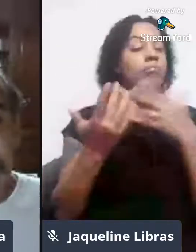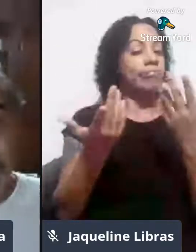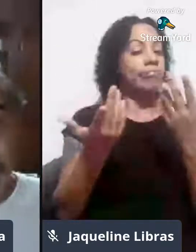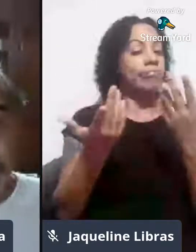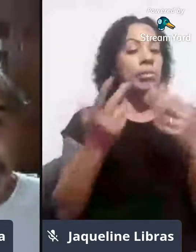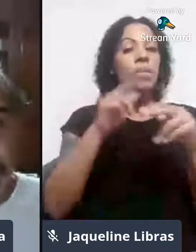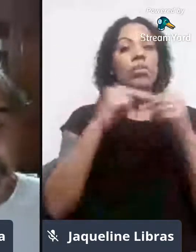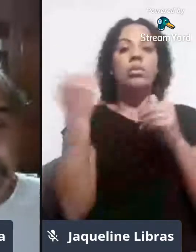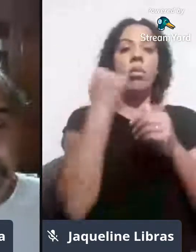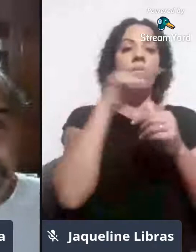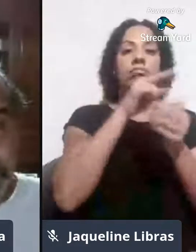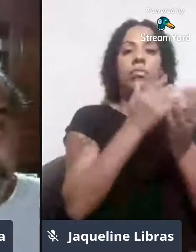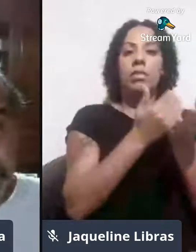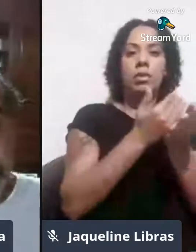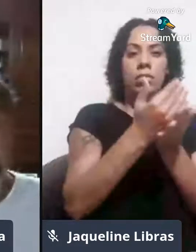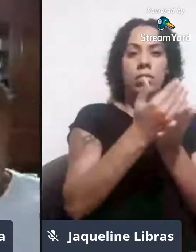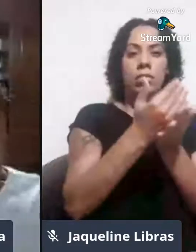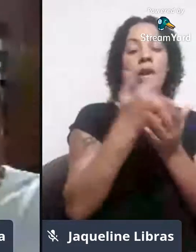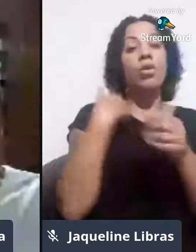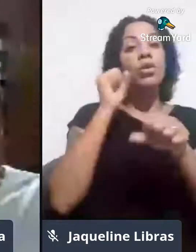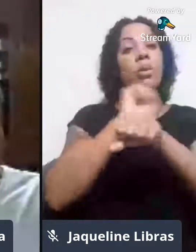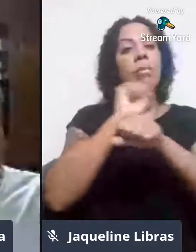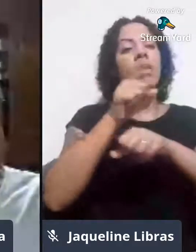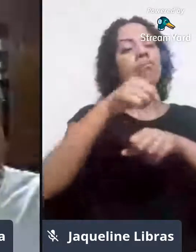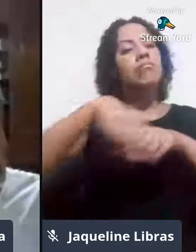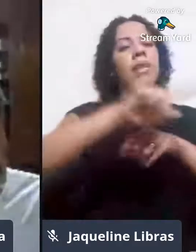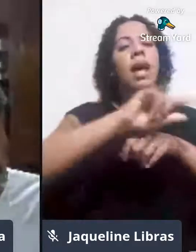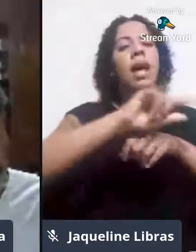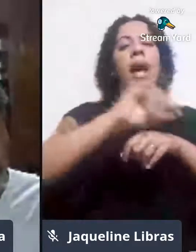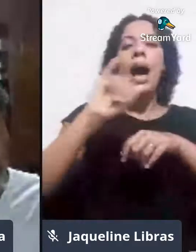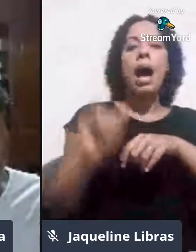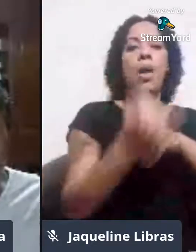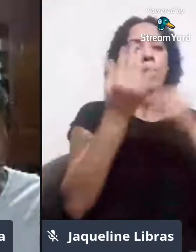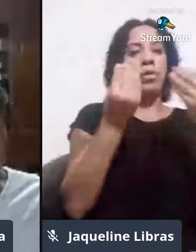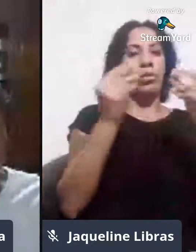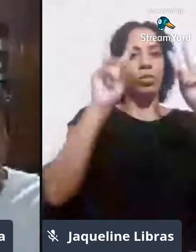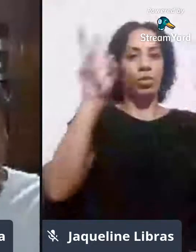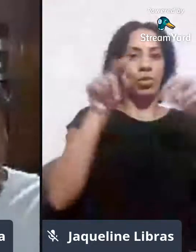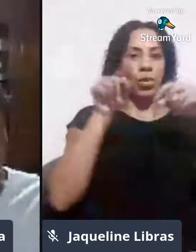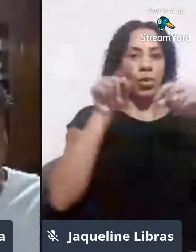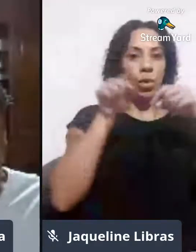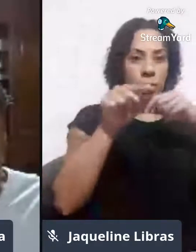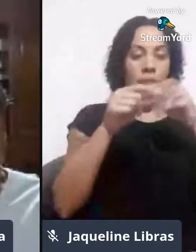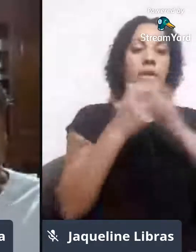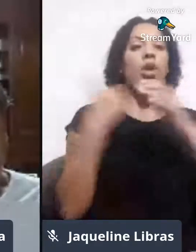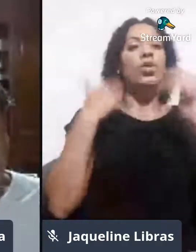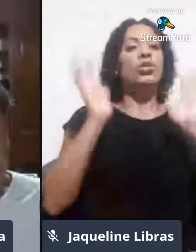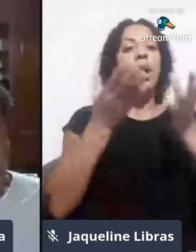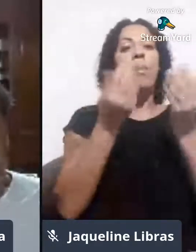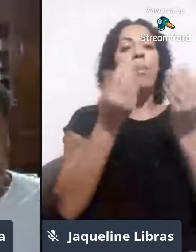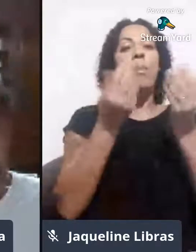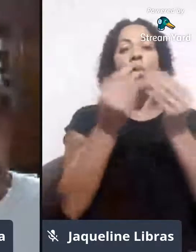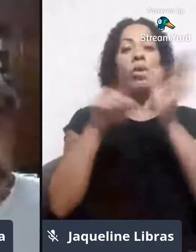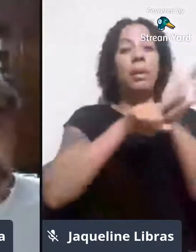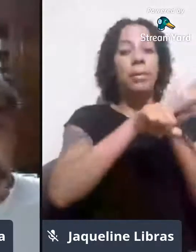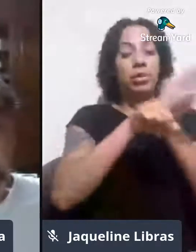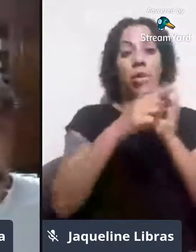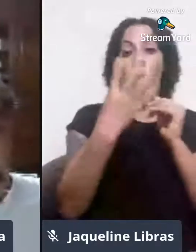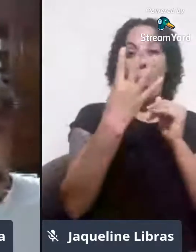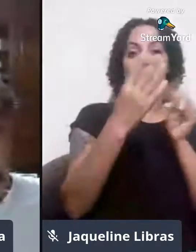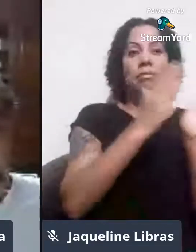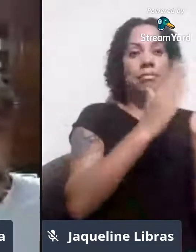que vocês aproveitem bastante sobre isso. Eu já fiz muita pesquisa nas 4 fases da